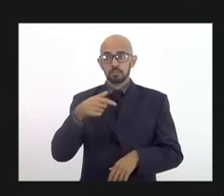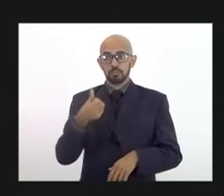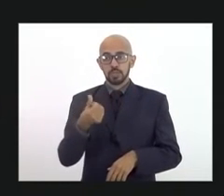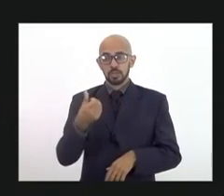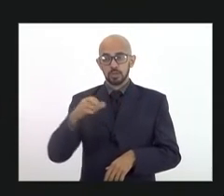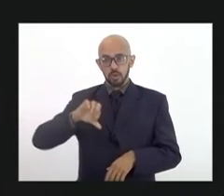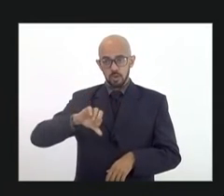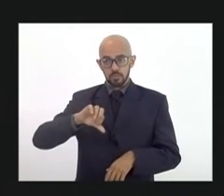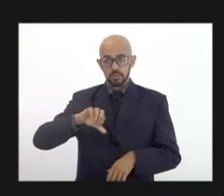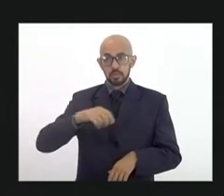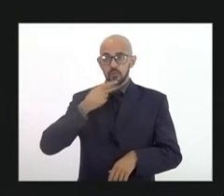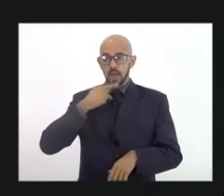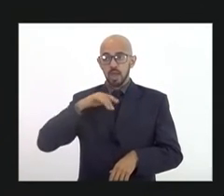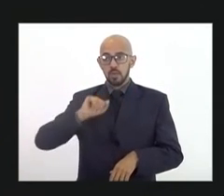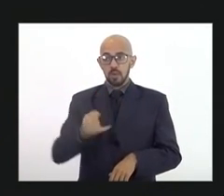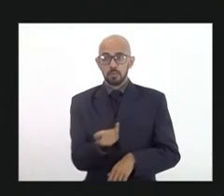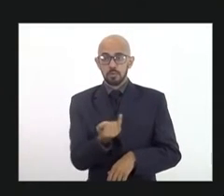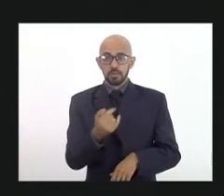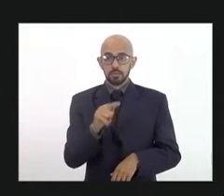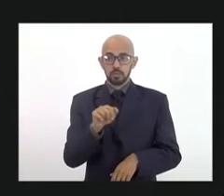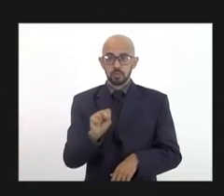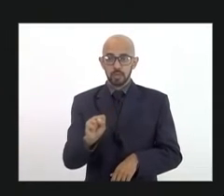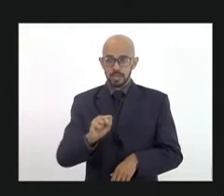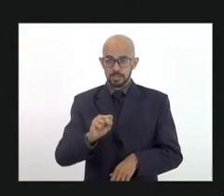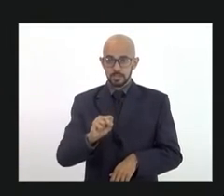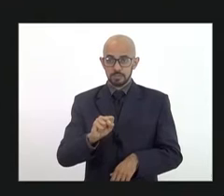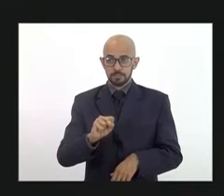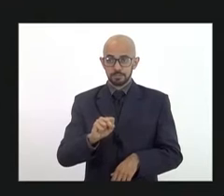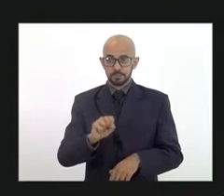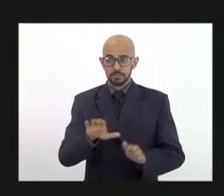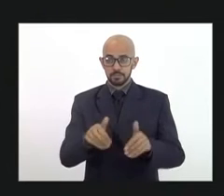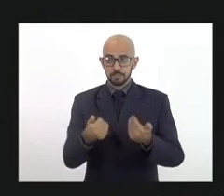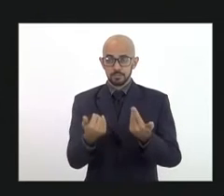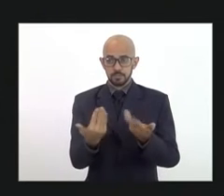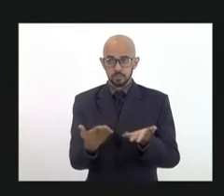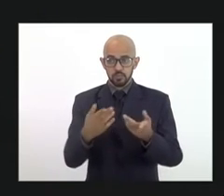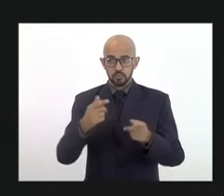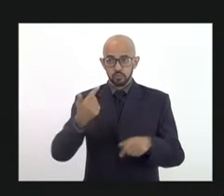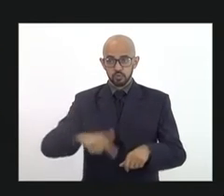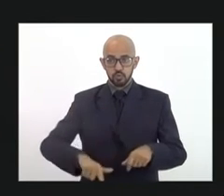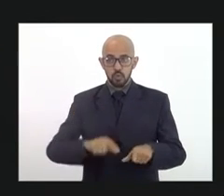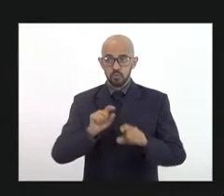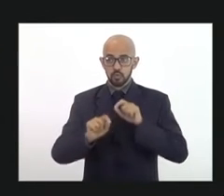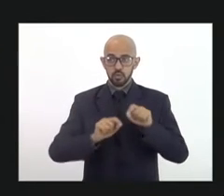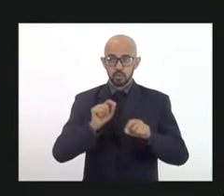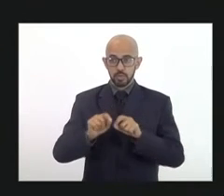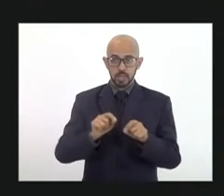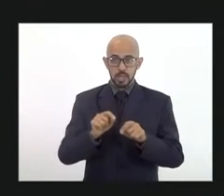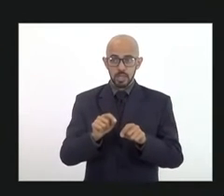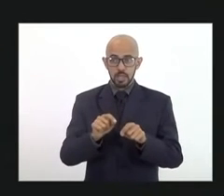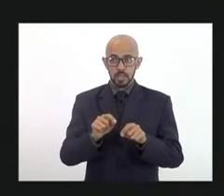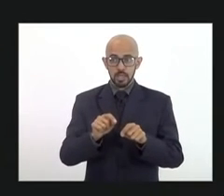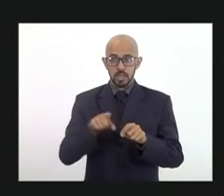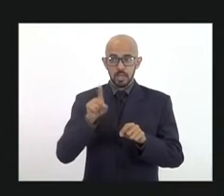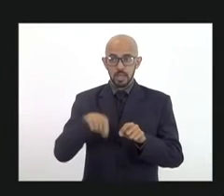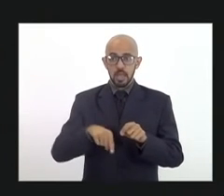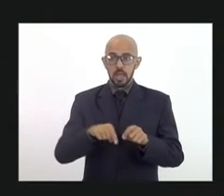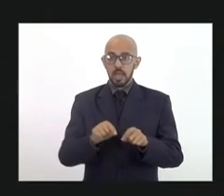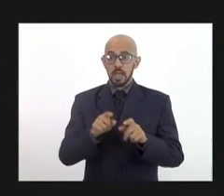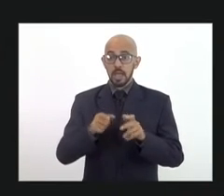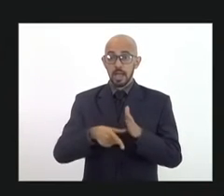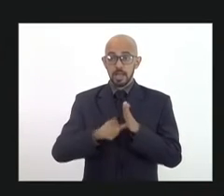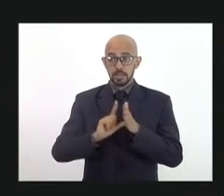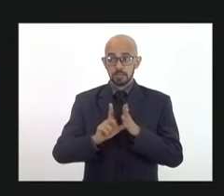que industrializa a RJ, que fala justamente do aproveitamento do gás. E aí, Wagner, de novo, vai de encontro a esse ponto que você colocou, para que antes mesmo dele